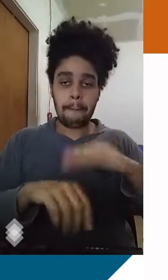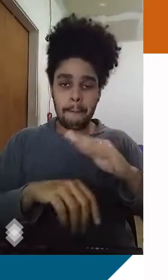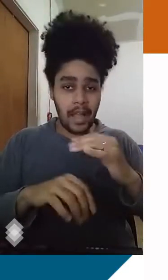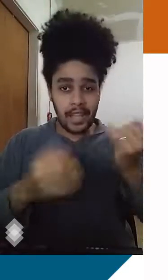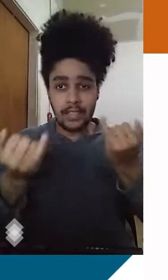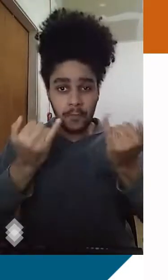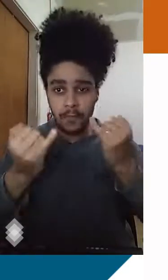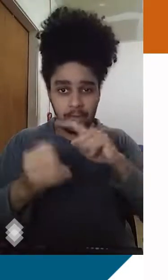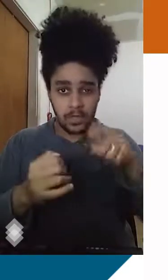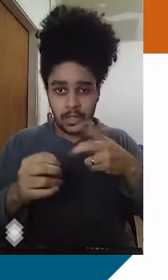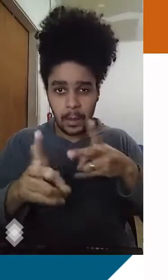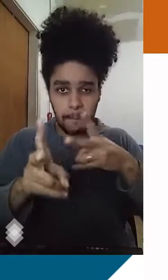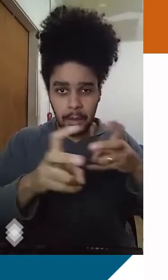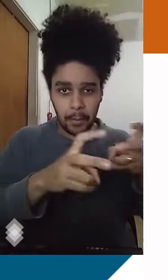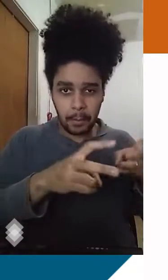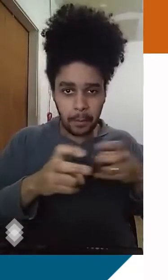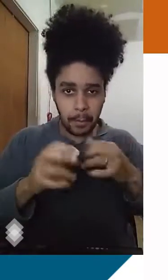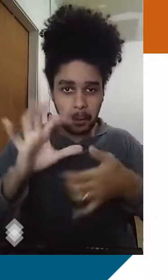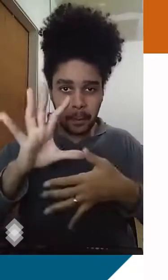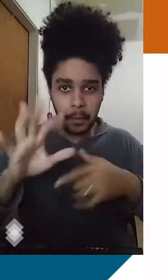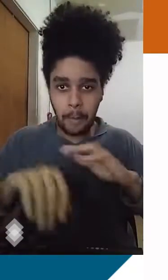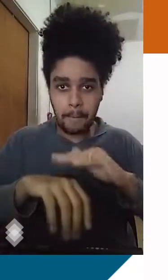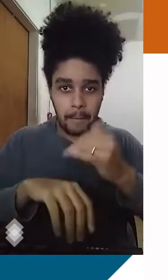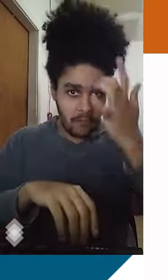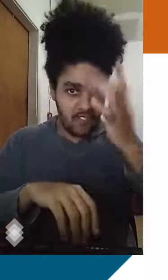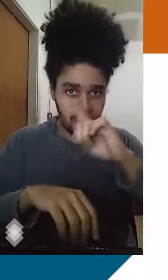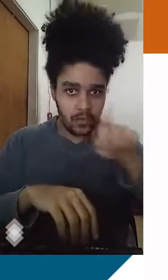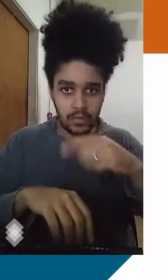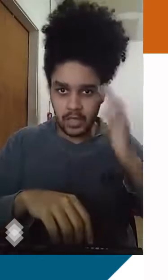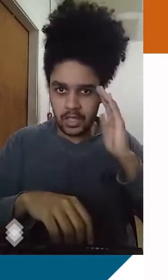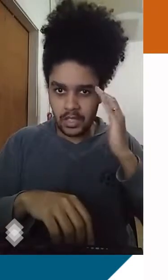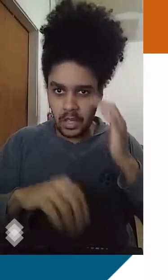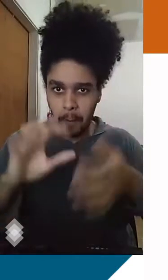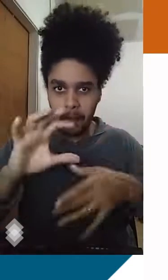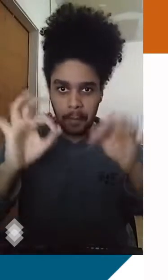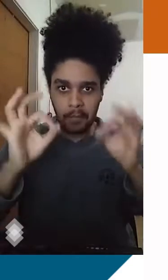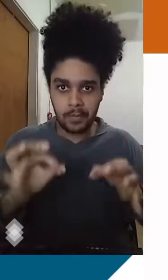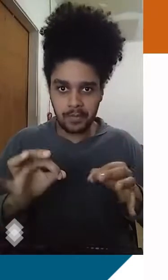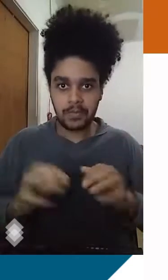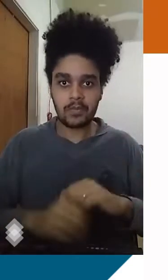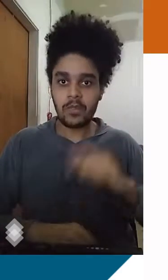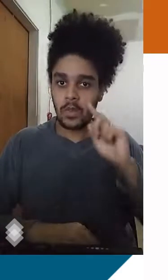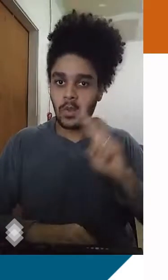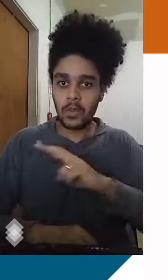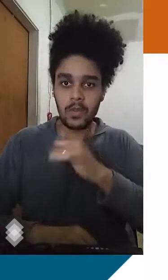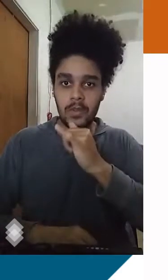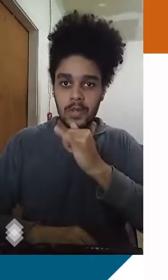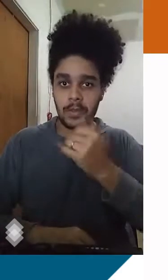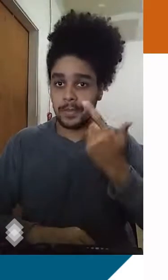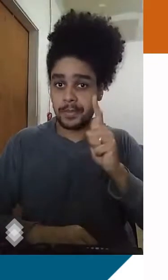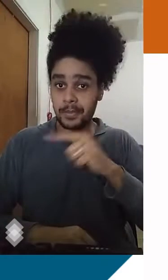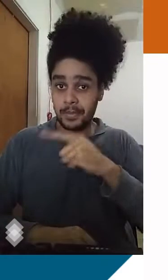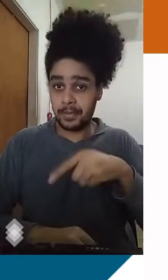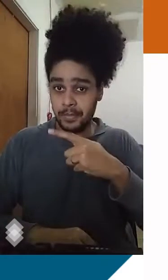mais informação vocês observarem de um mapa, mais fácil vai ser para vocês interpretarem esse mapa da maneira correta. Olha esse